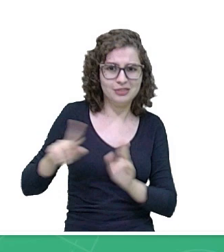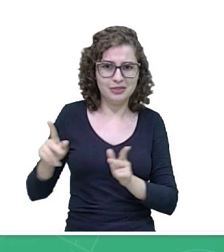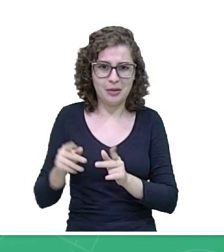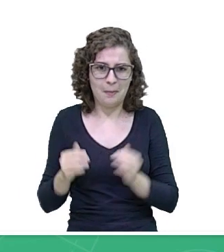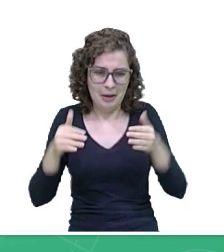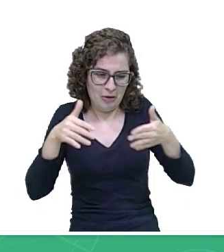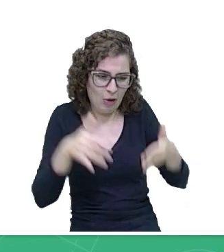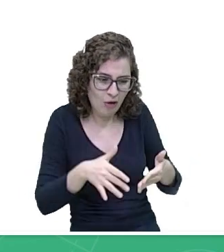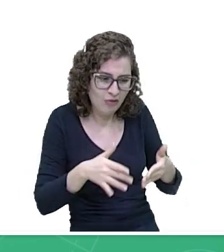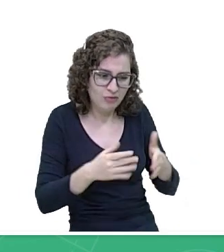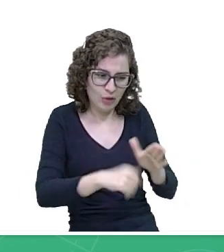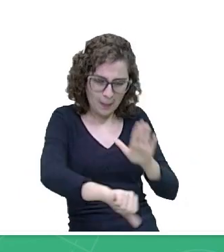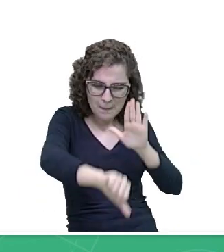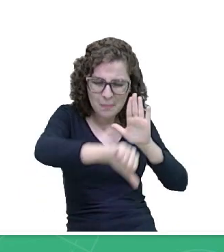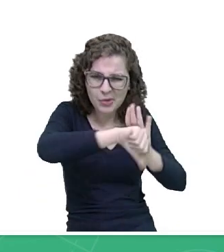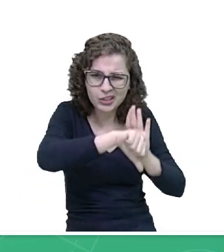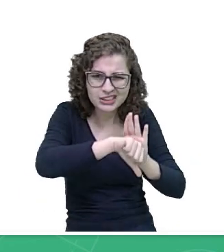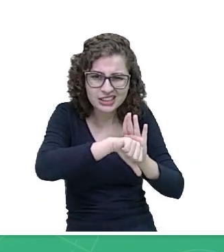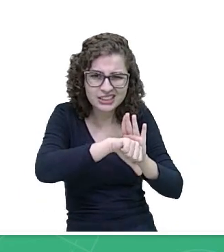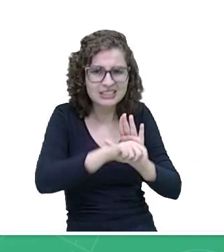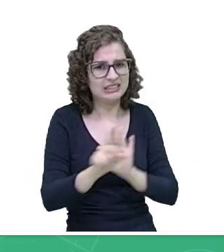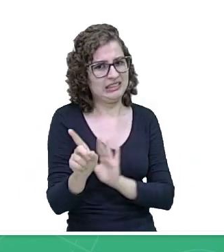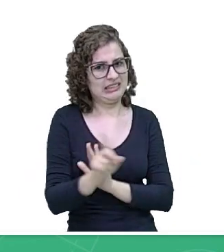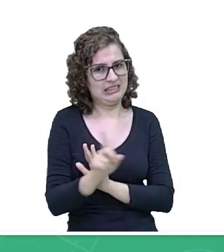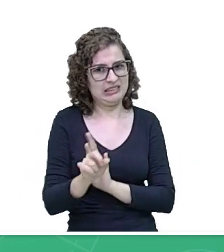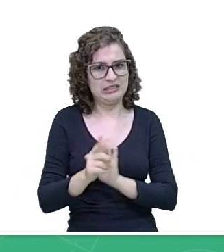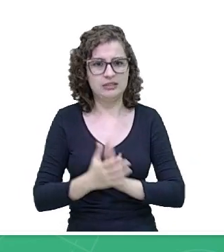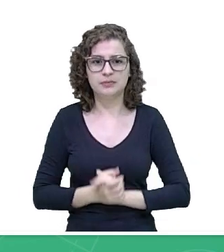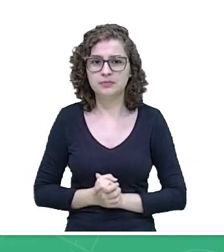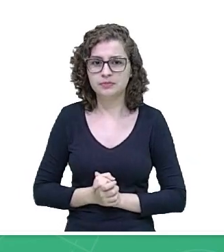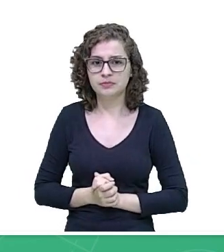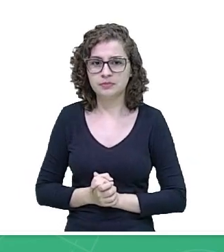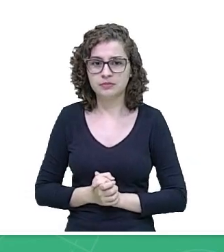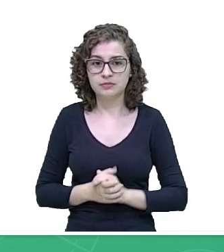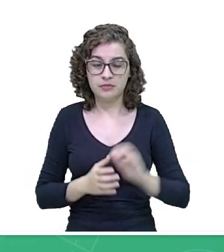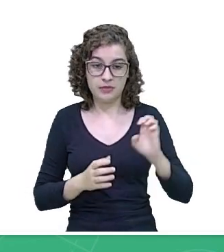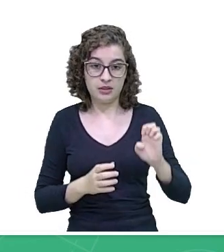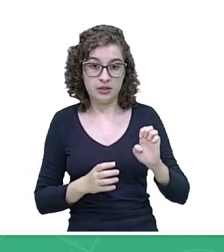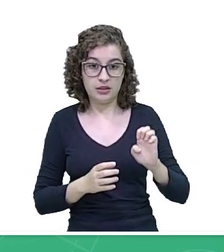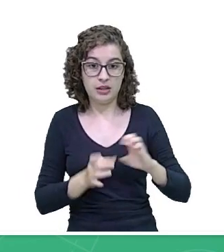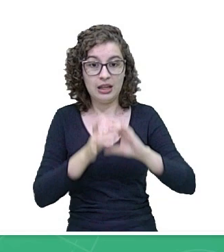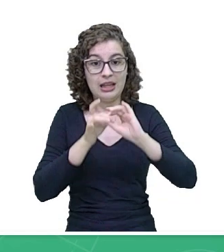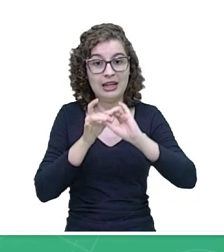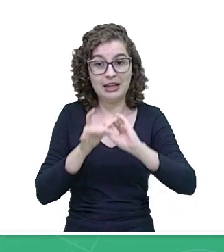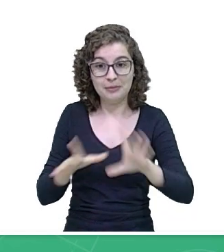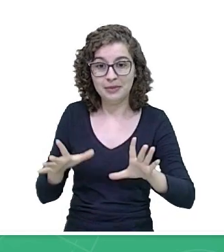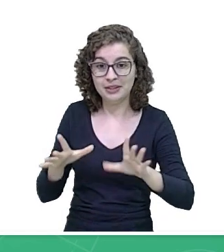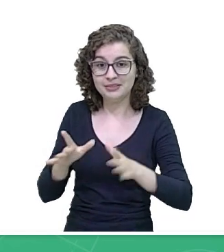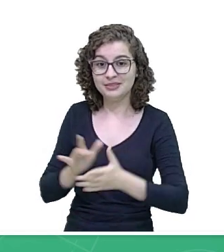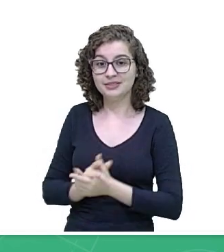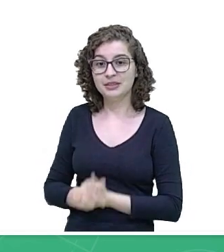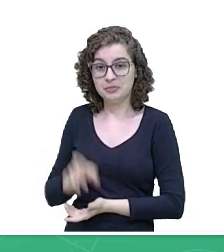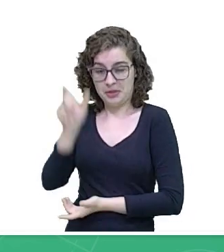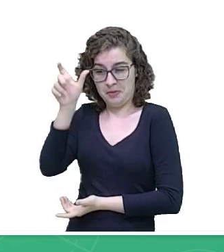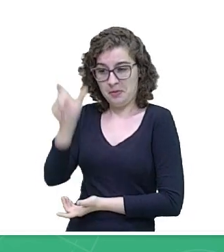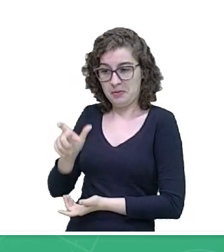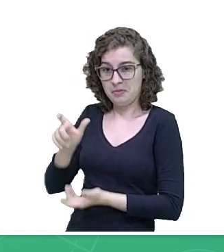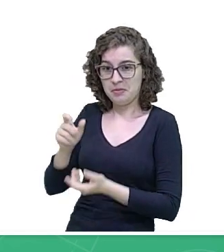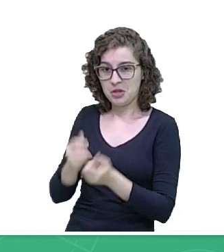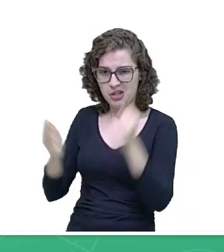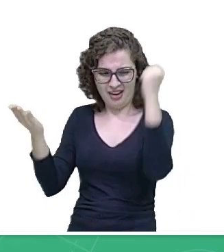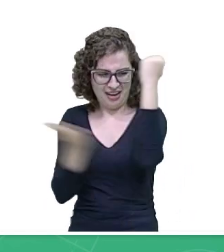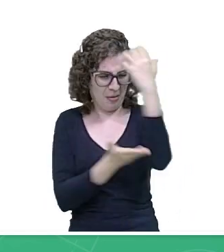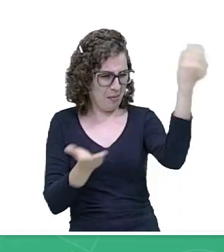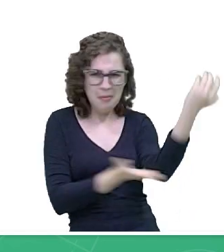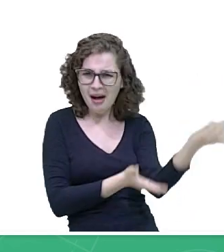sejam protegidos. Letra E, a liberdade para os desmatadores da floresta? Não, essa aqui a gente